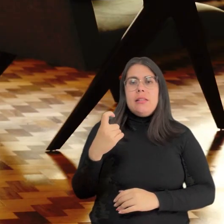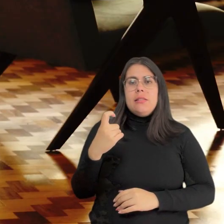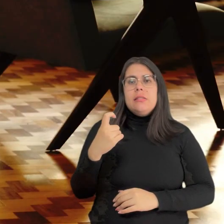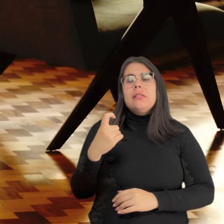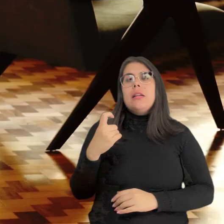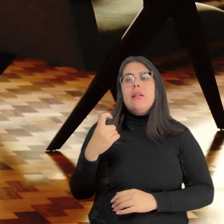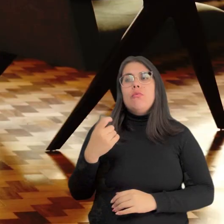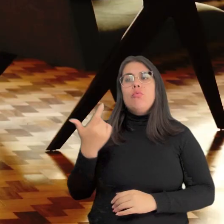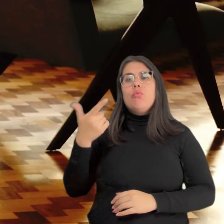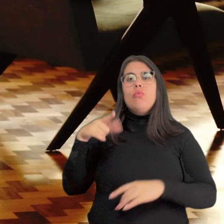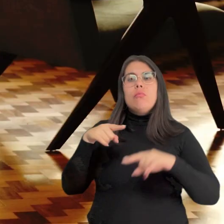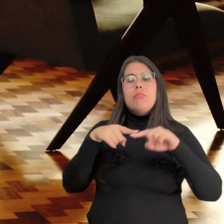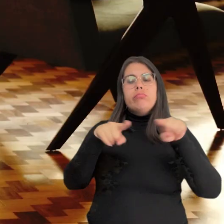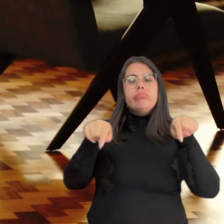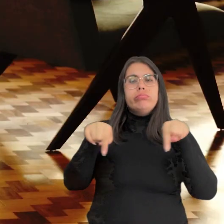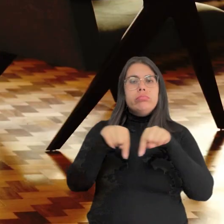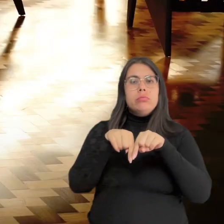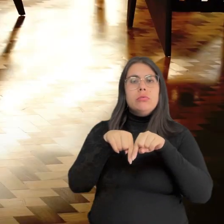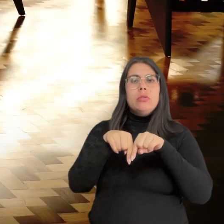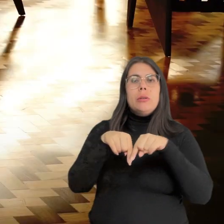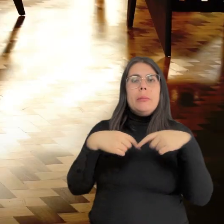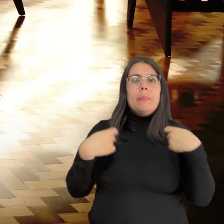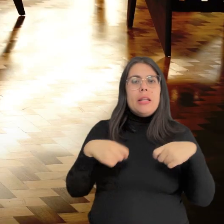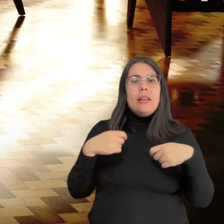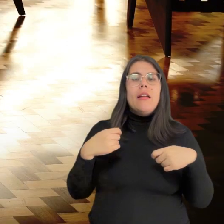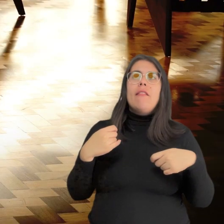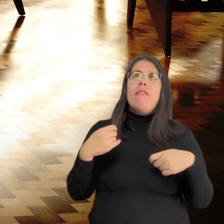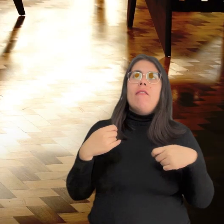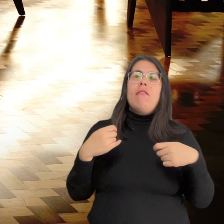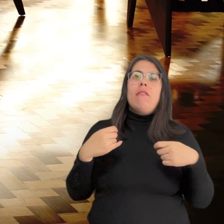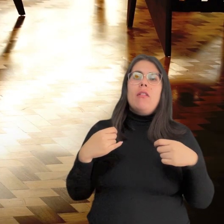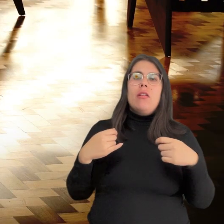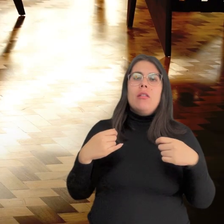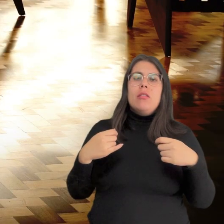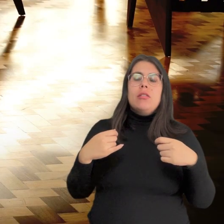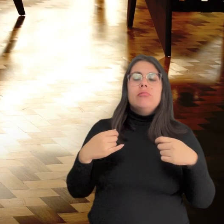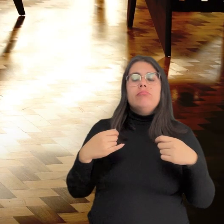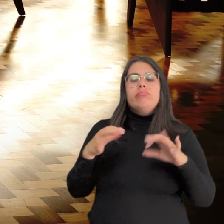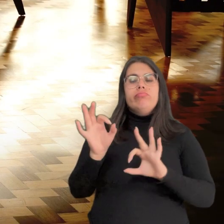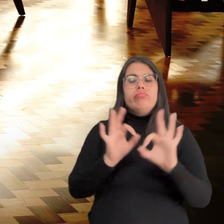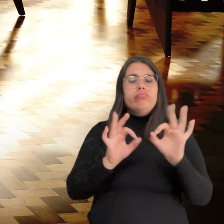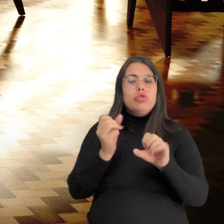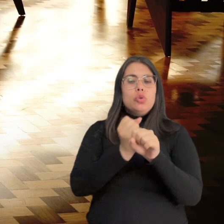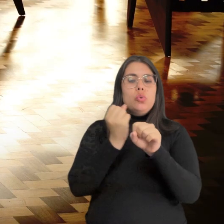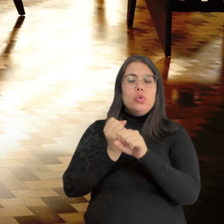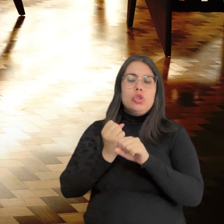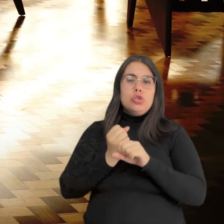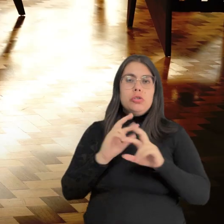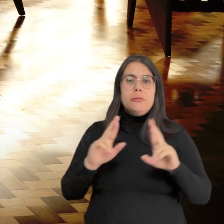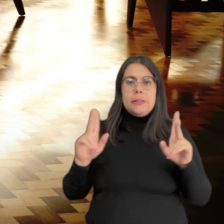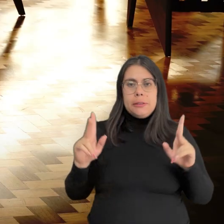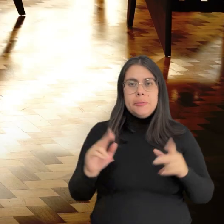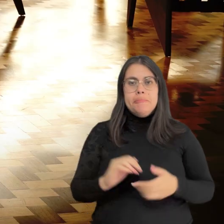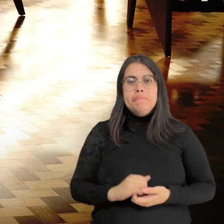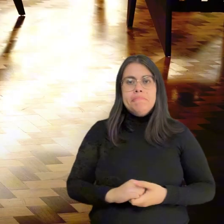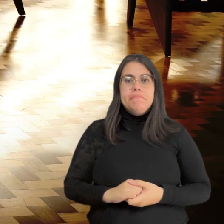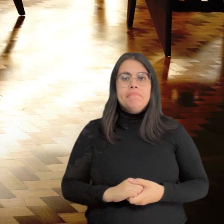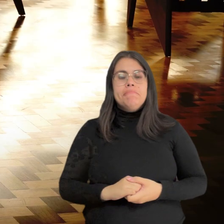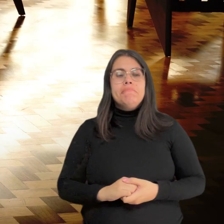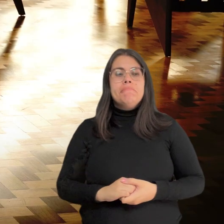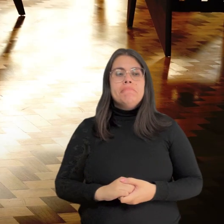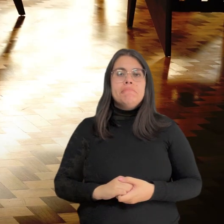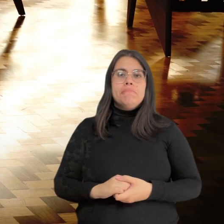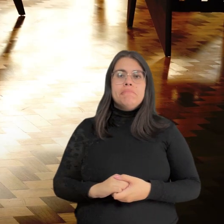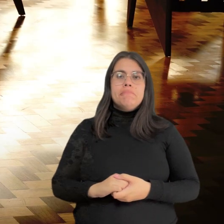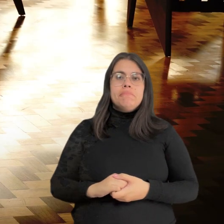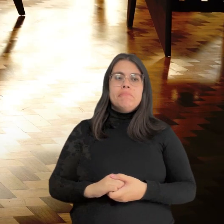maior, dentro do fluxo. Então, essa identificação dos caráter construtivo da